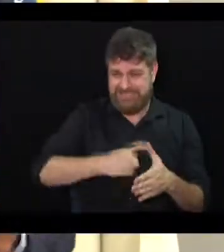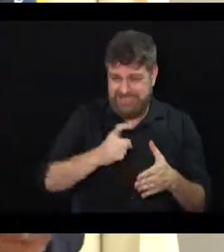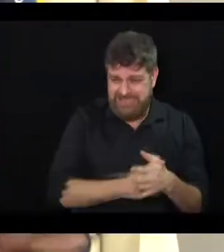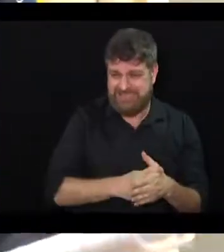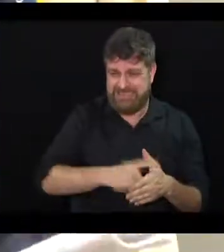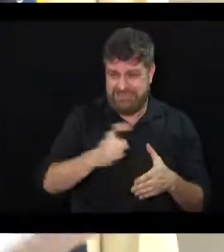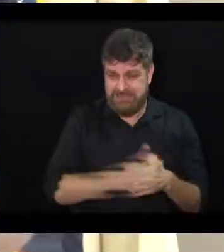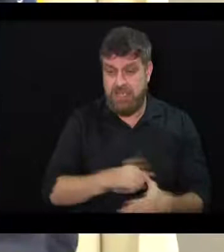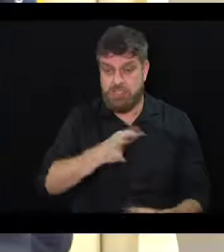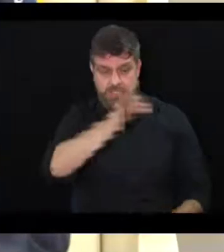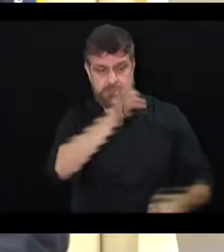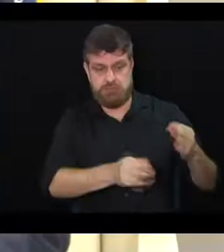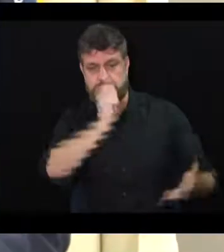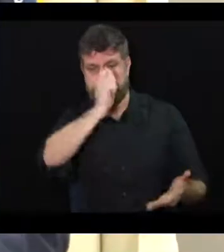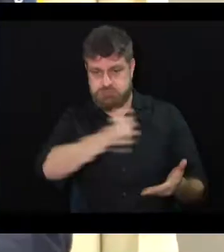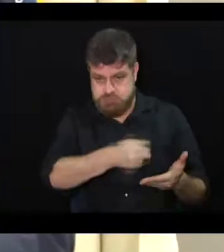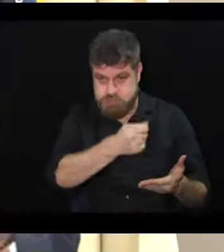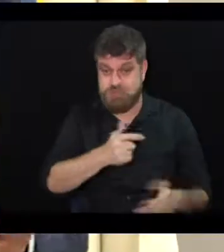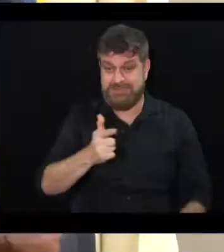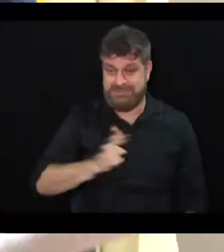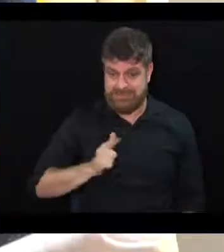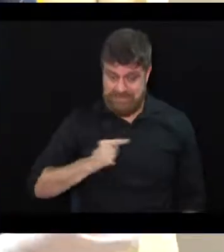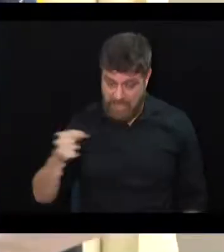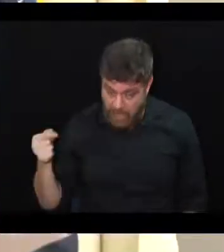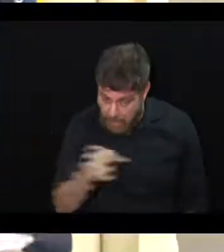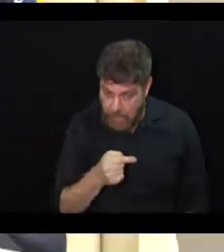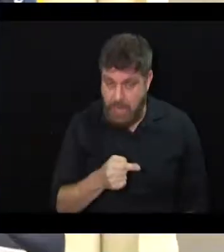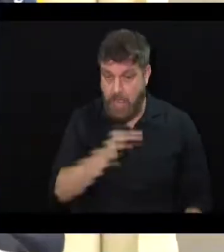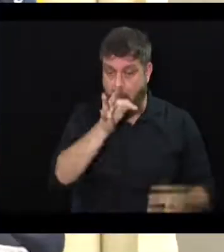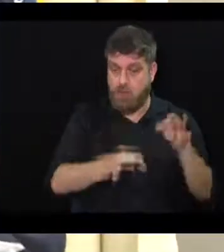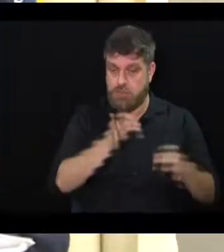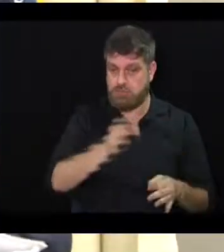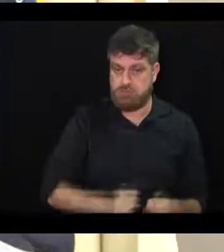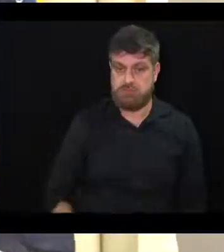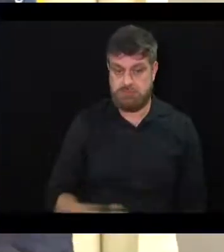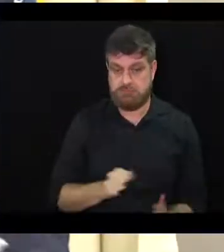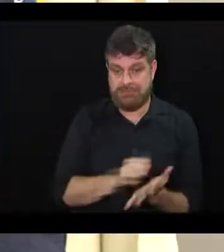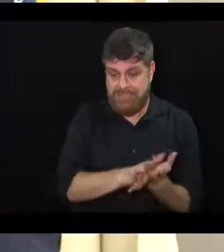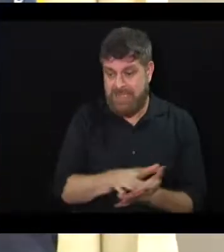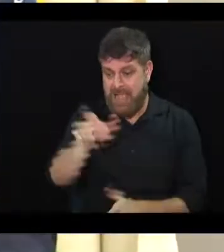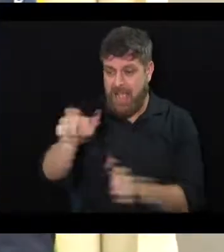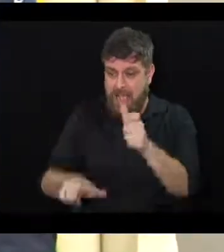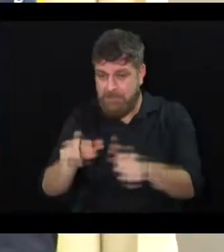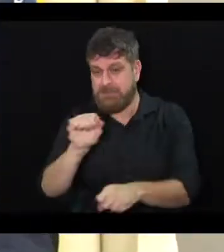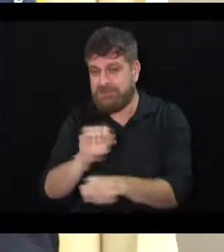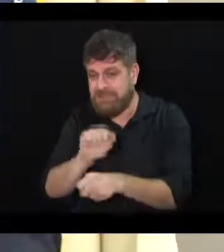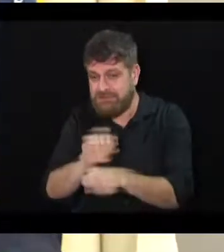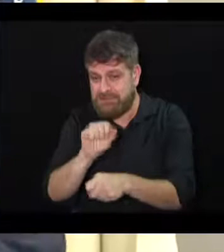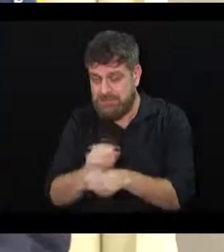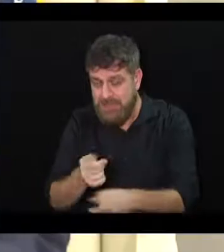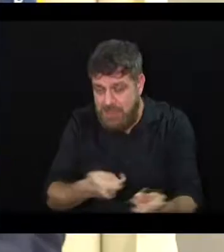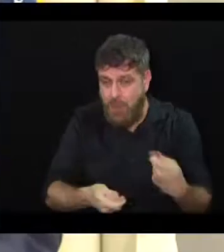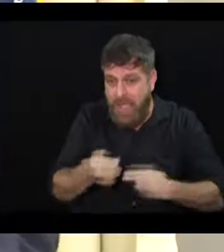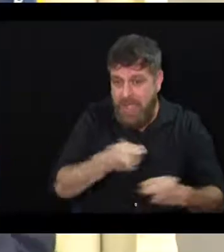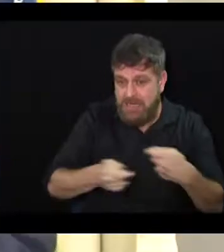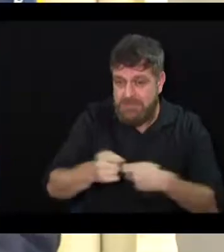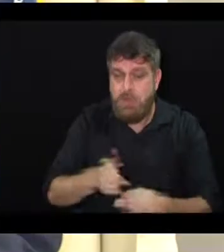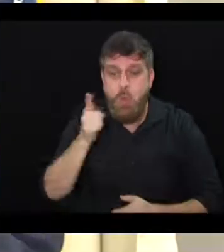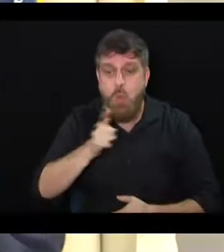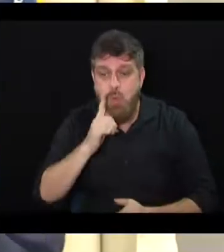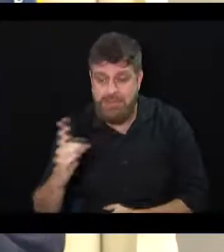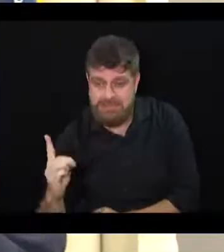está ajuizado. Existe uma cobrança judicial. E muitas ainda estão na esfera de cobrança administrativa. O